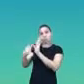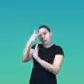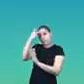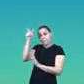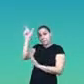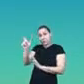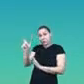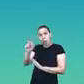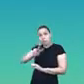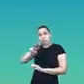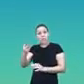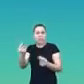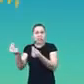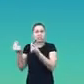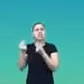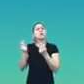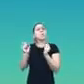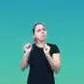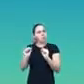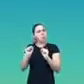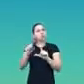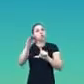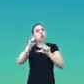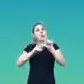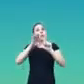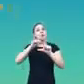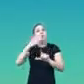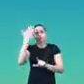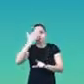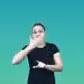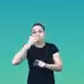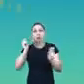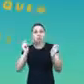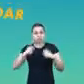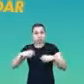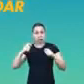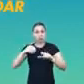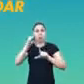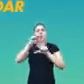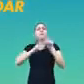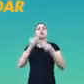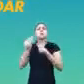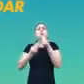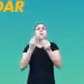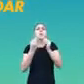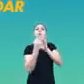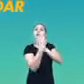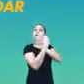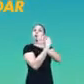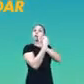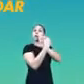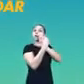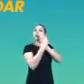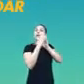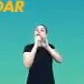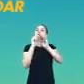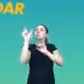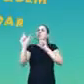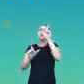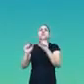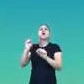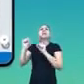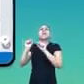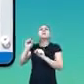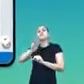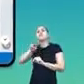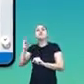para alguém que transferiu o dinheiro, você ainda pode compartilhar o comprovante. Para compartilhar, clique nesse ícone e escolha para quem